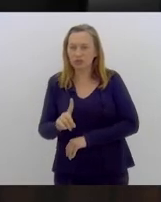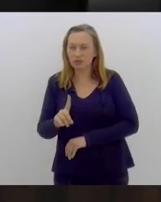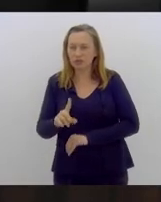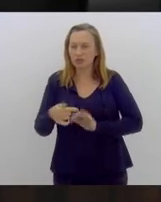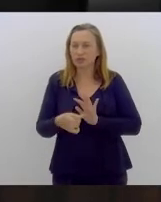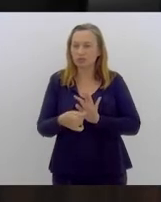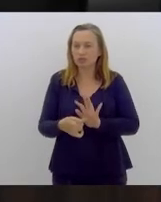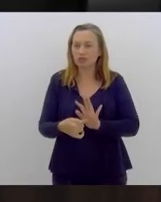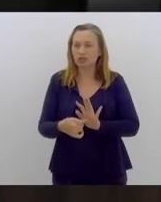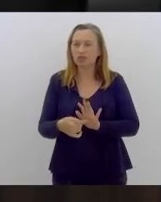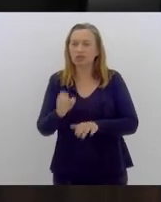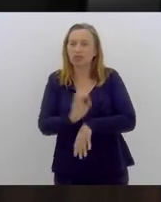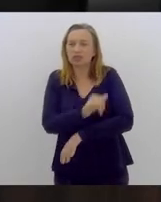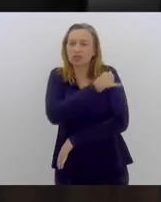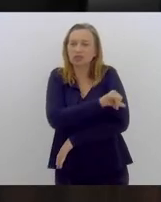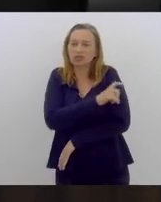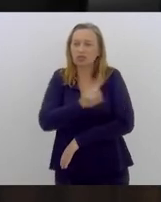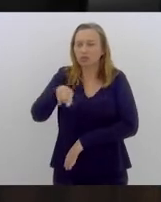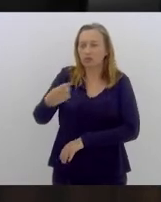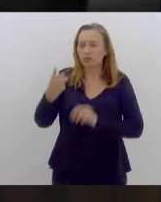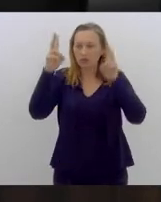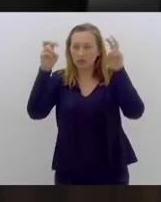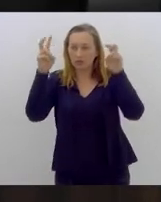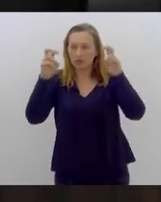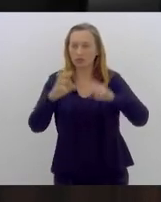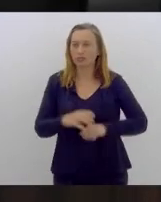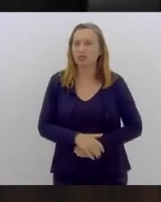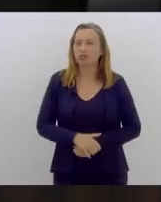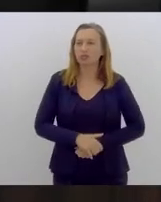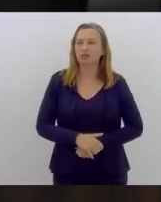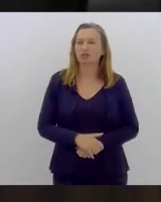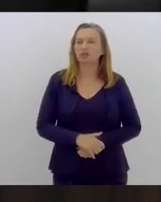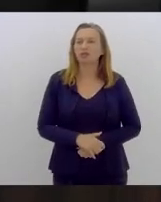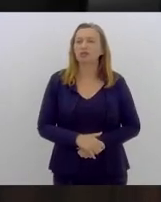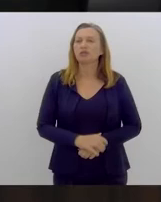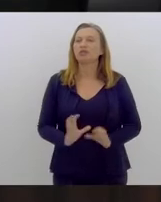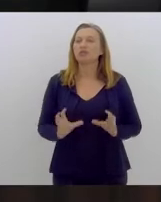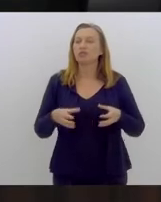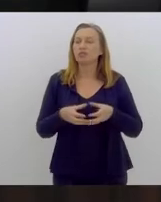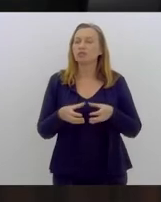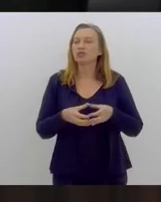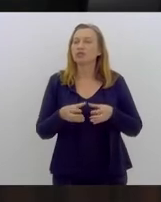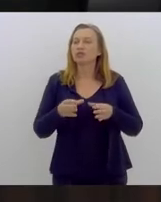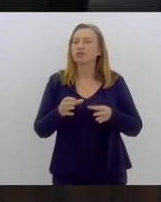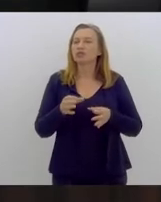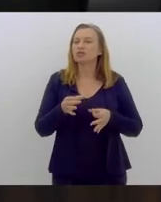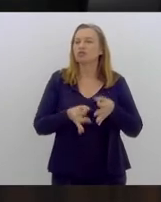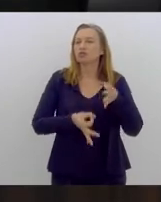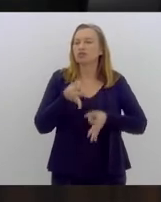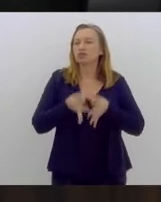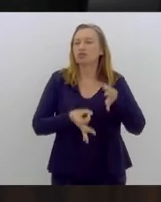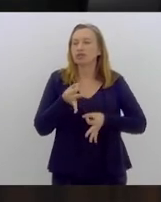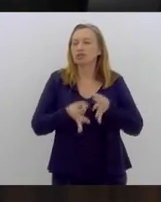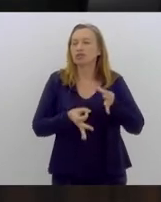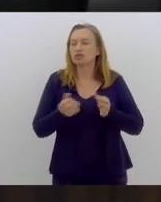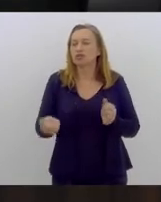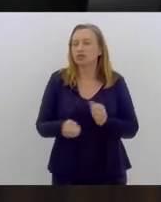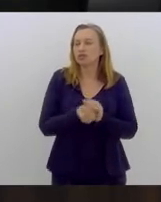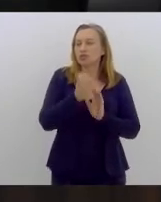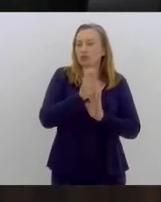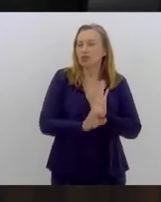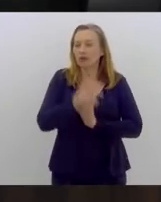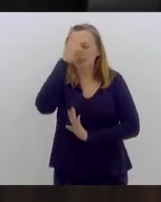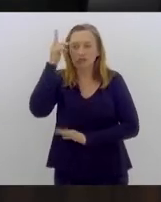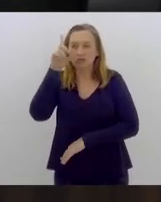oculta no Estado do Rio de Janeiro e da outras providências. Pareceres da Comissão de Constituição e Justiça pela constitucionalidade com emendas da pessoa